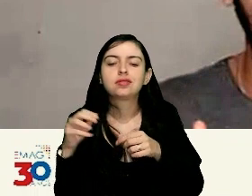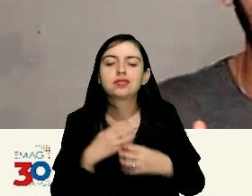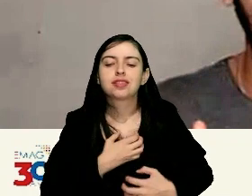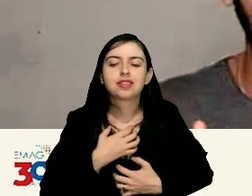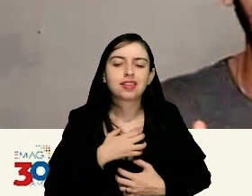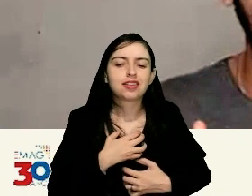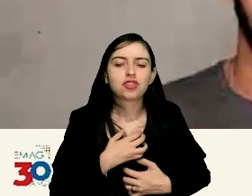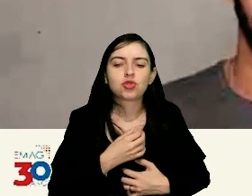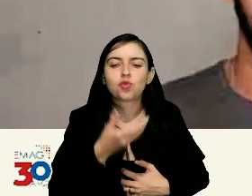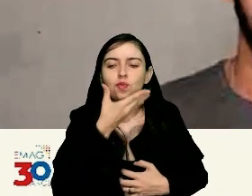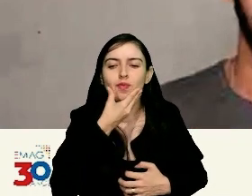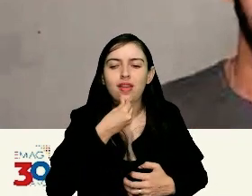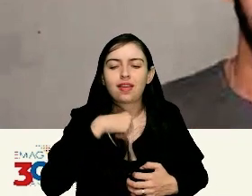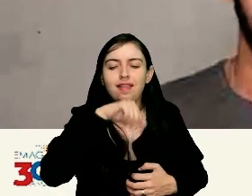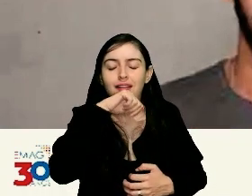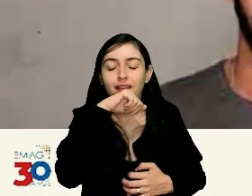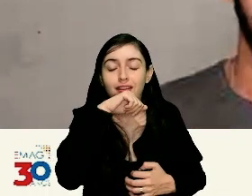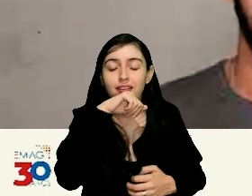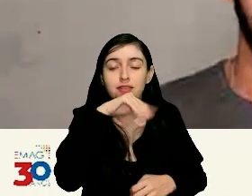têm filhos.